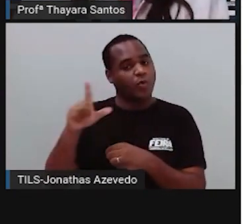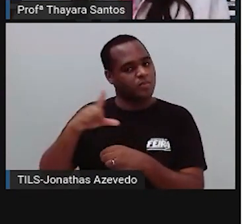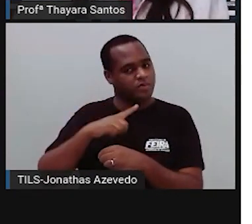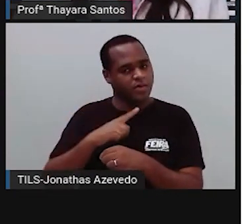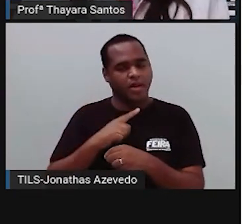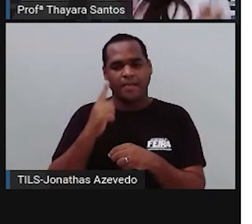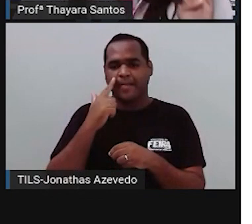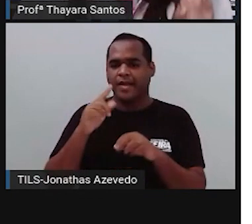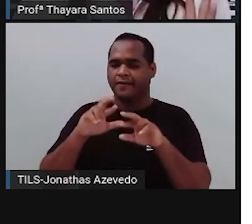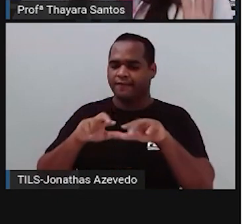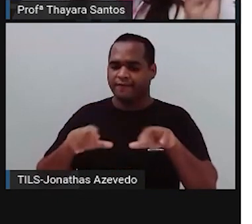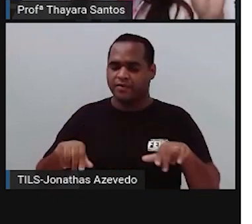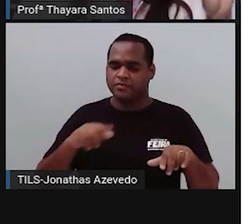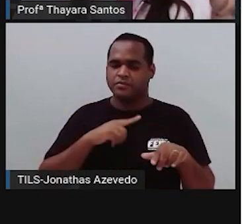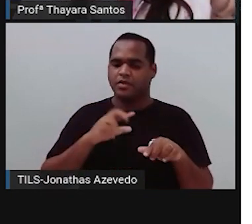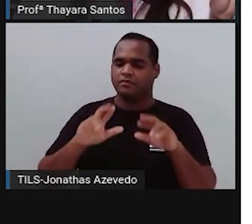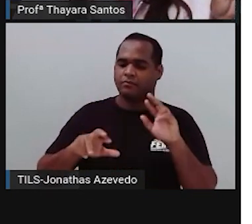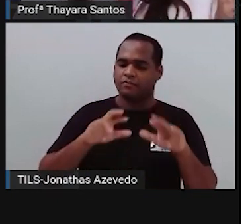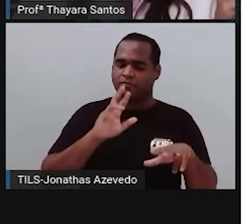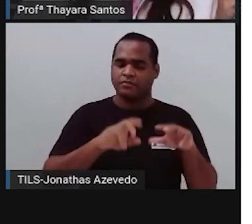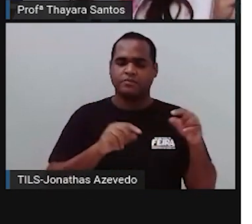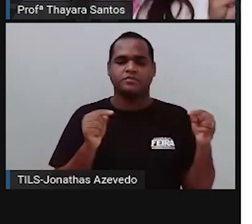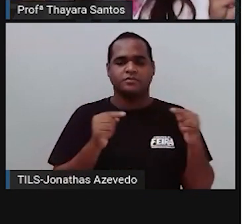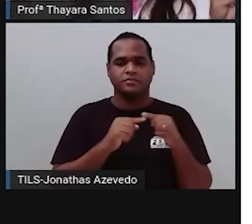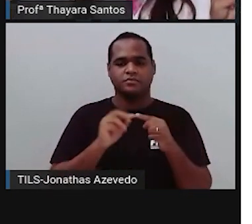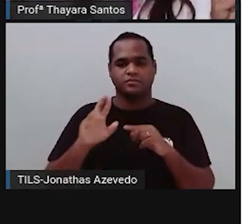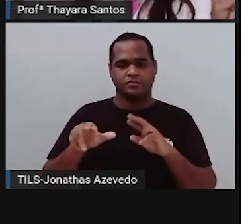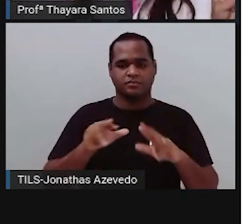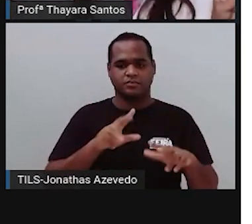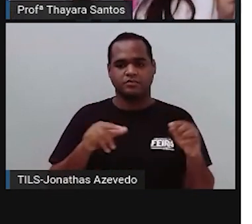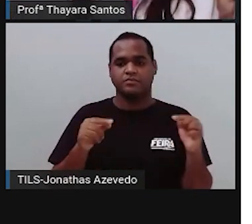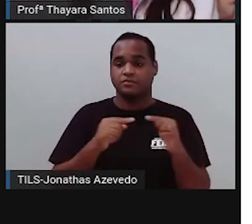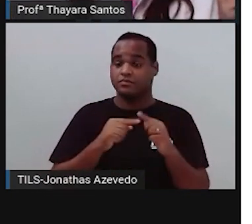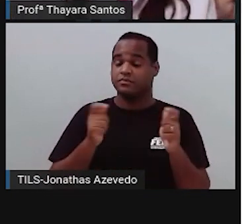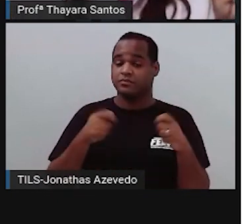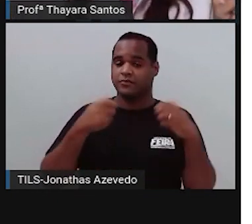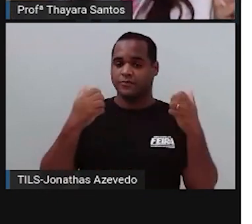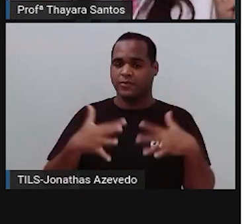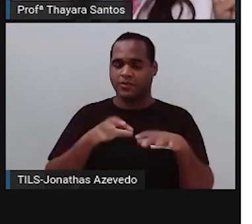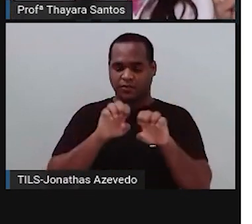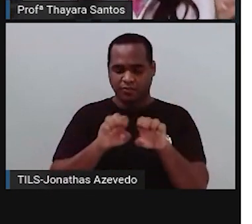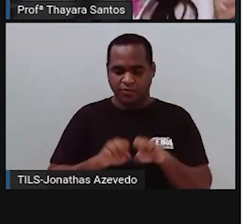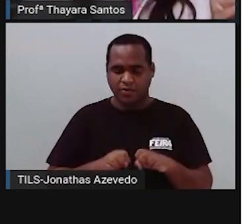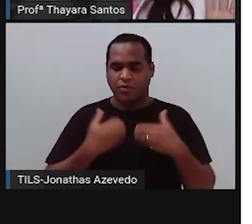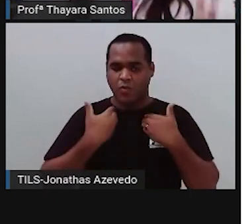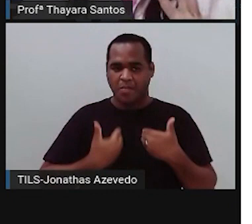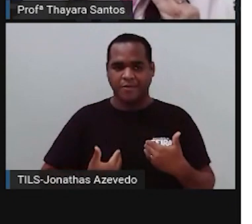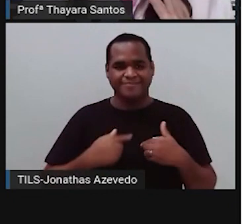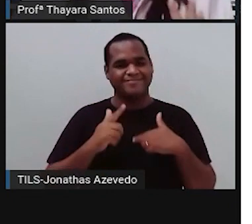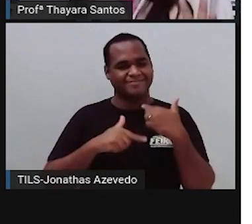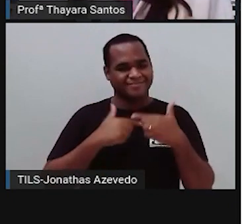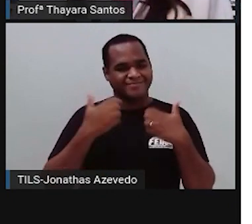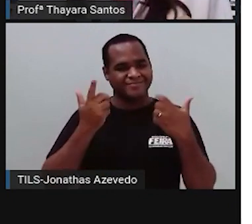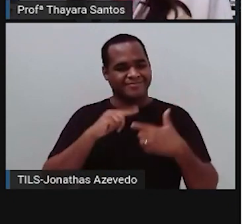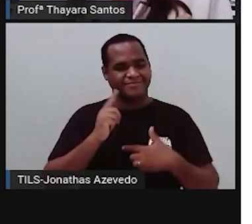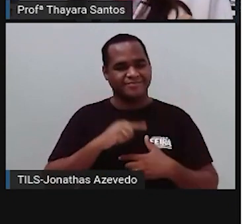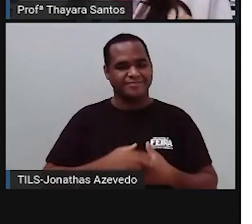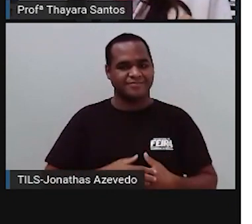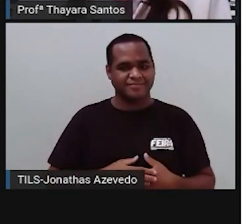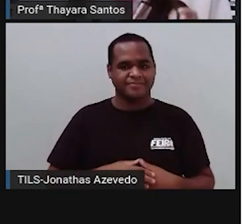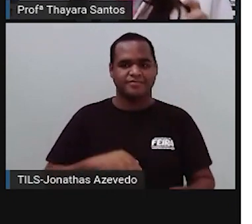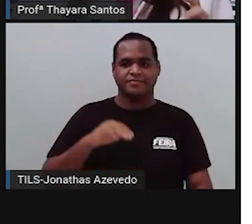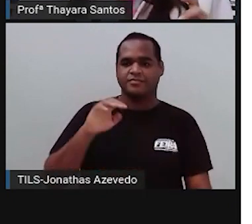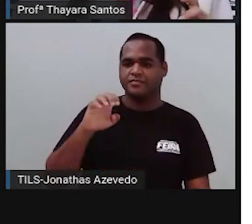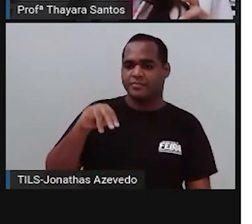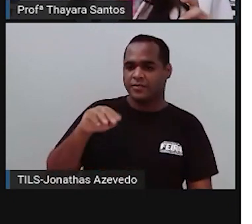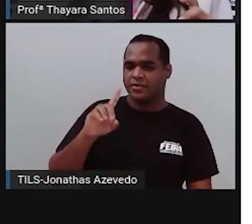se diferenciar os 3 folhetos germinativos, que vão dar origem às estruturas do corpo depois, que é a